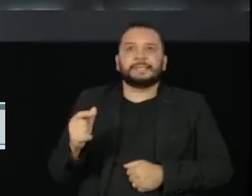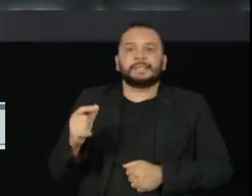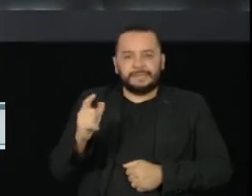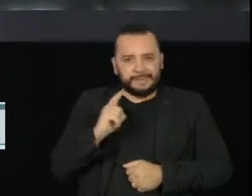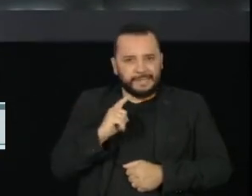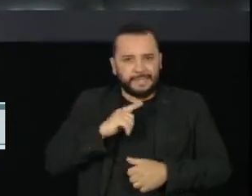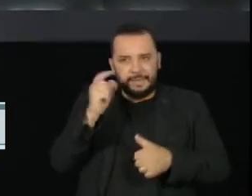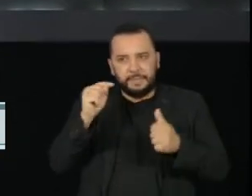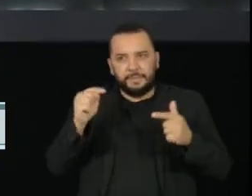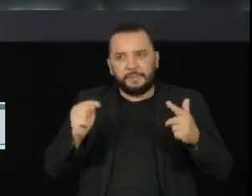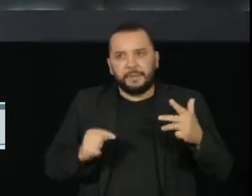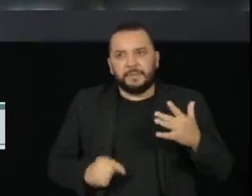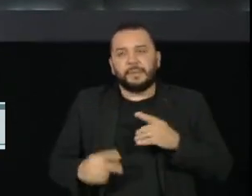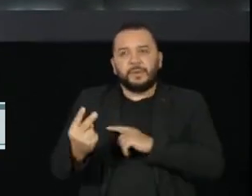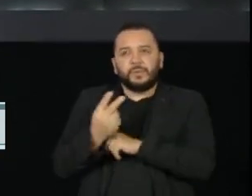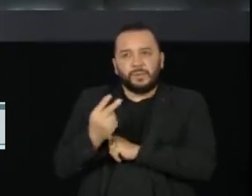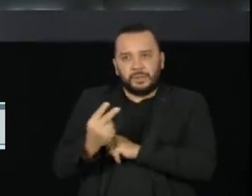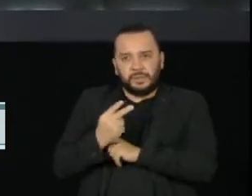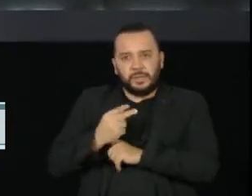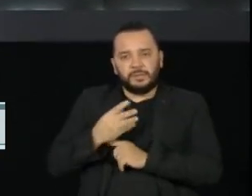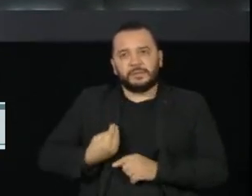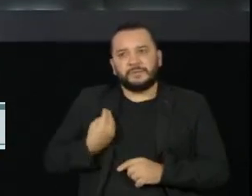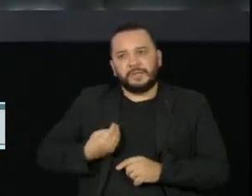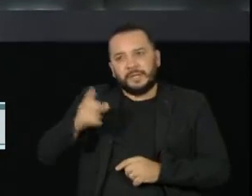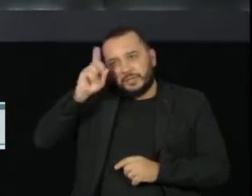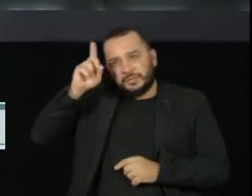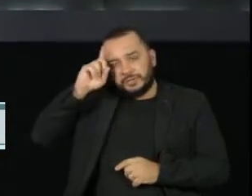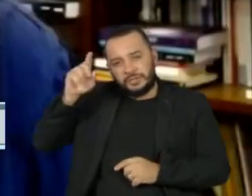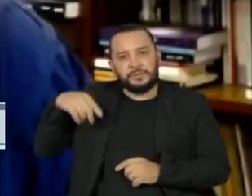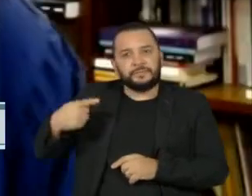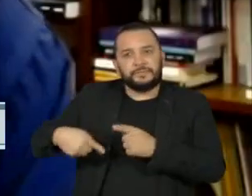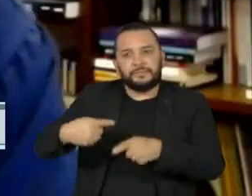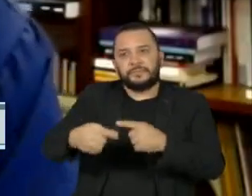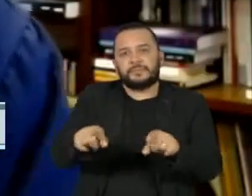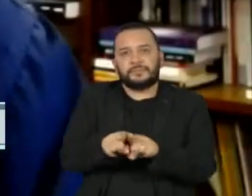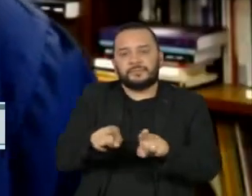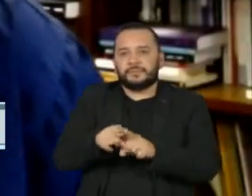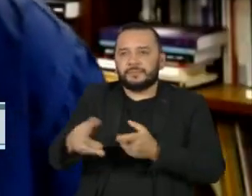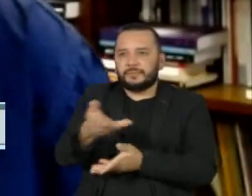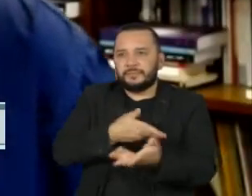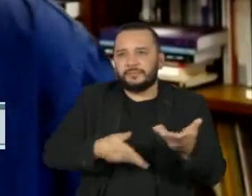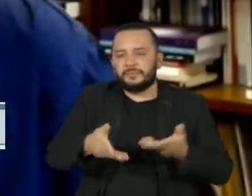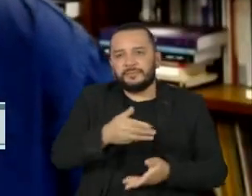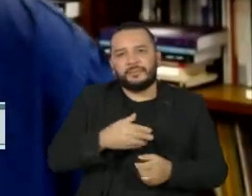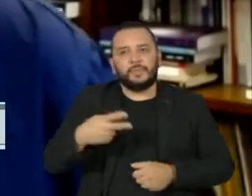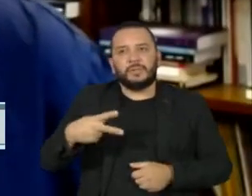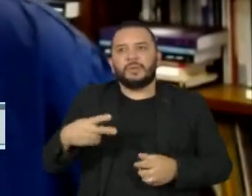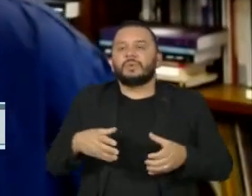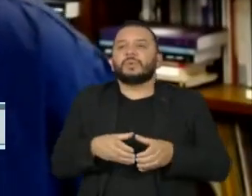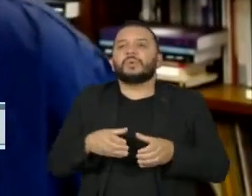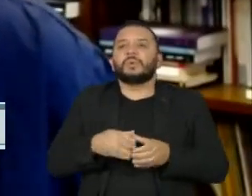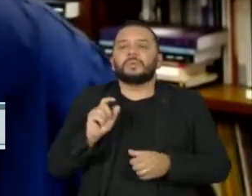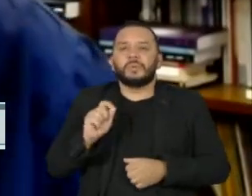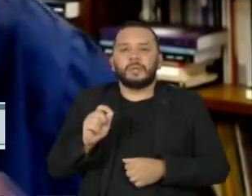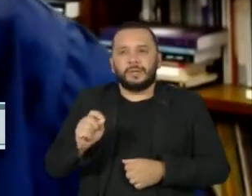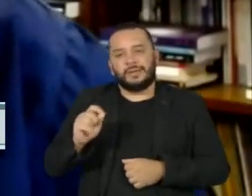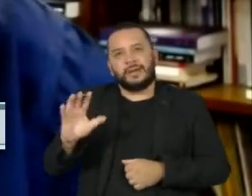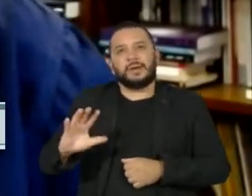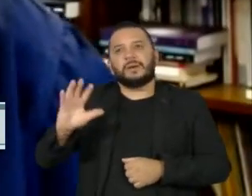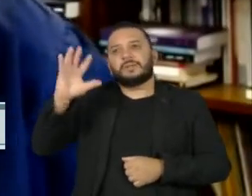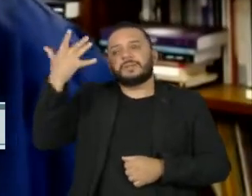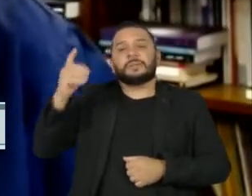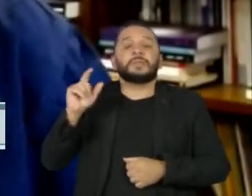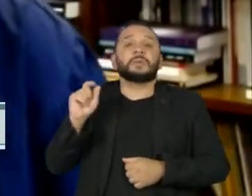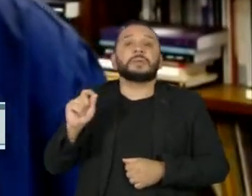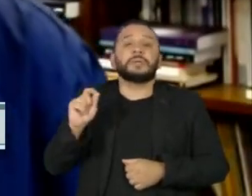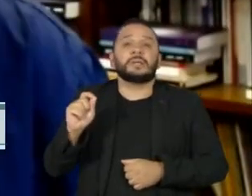pontos, cuidar disso no nosso cotidiano, nas nossas relações. E o segundo grupo são os fatores